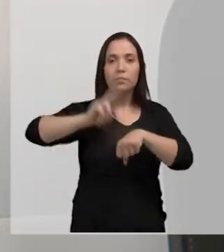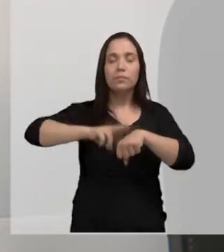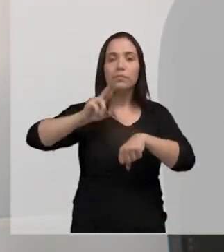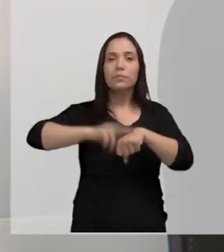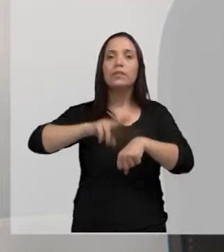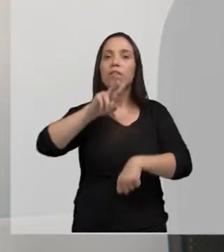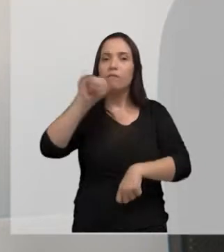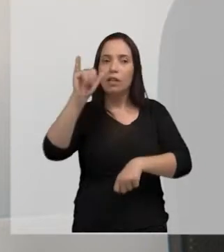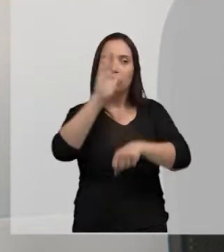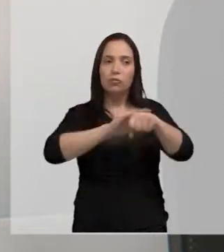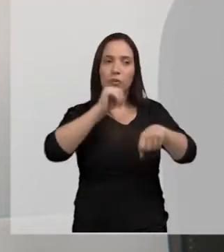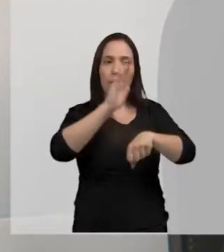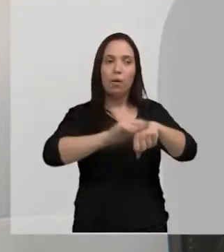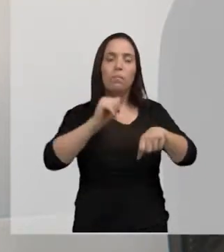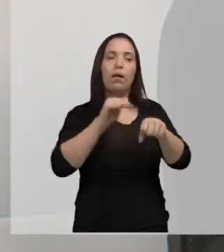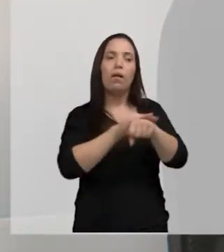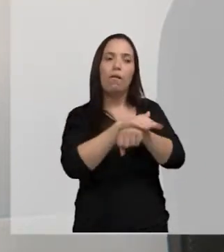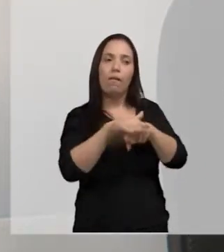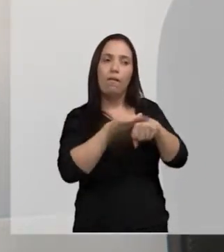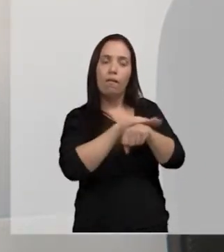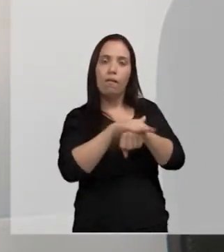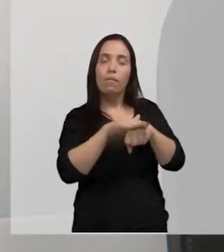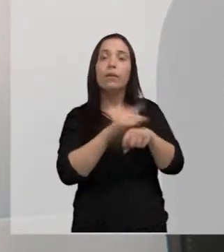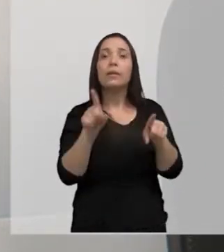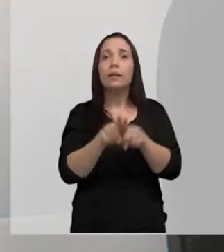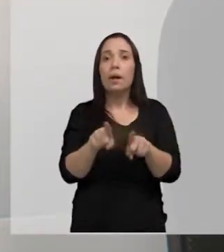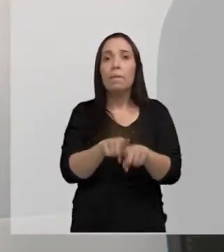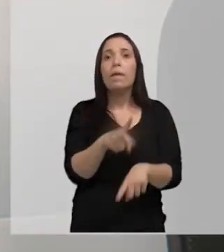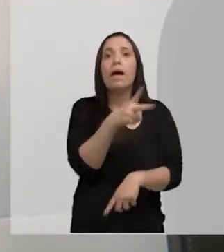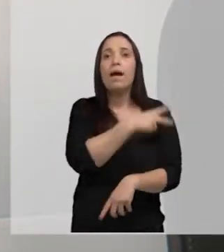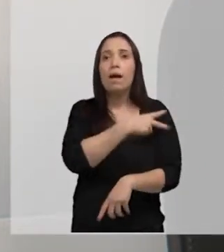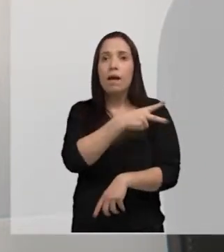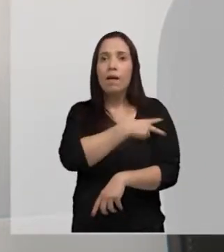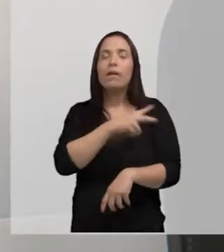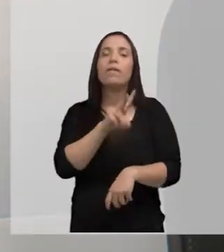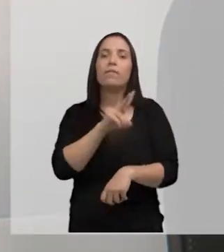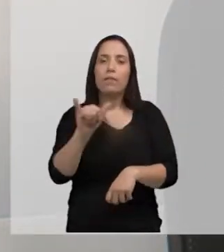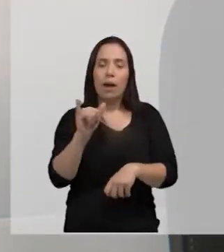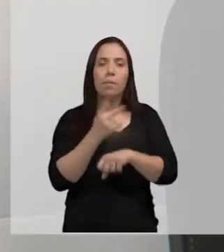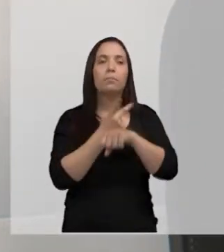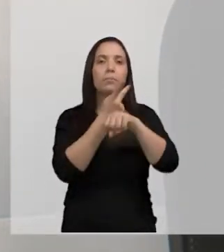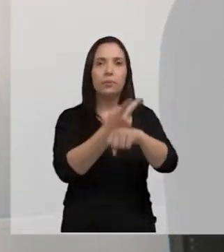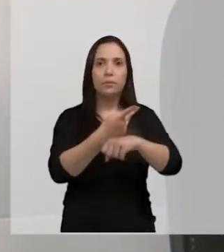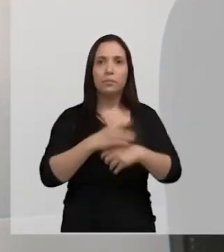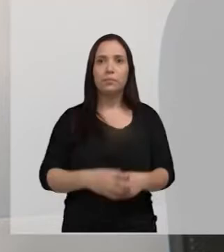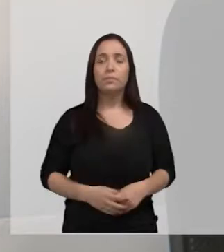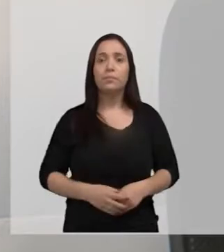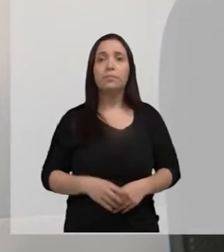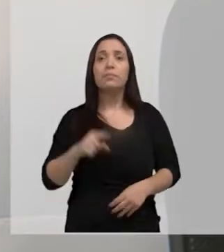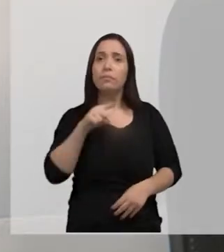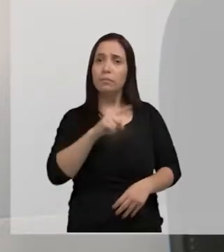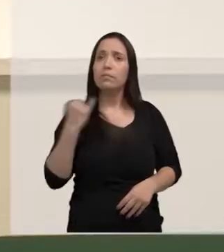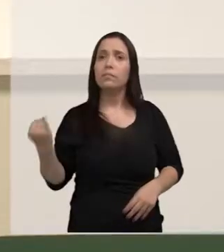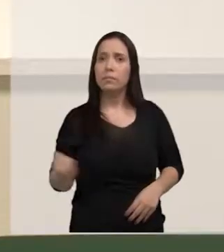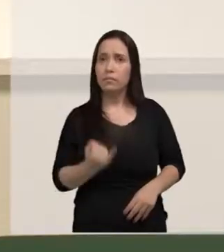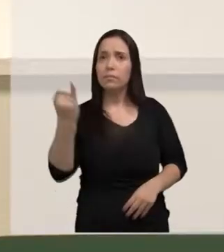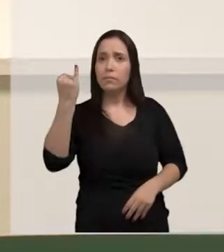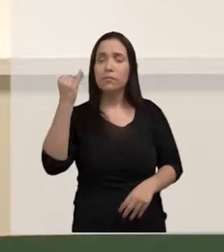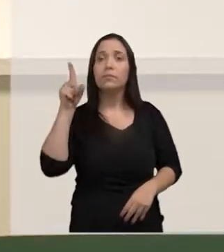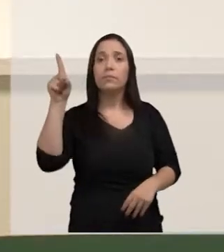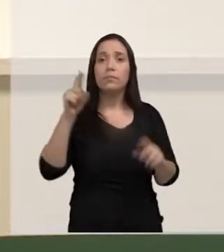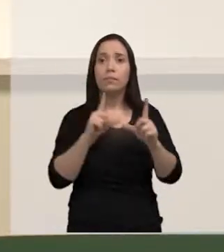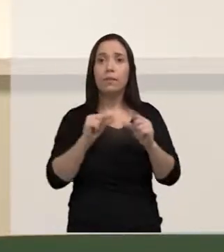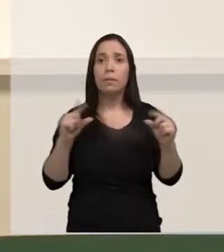Santana têm que o chamá-lo para conversar. Eu acho como isso eu não. acho que o capitão Wagner também vai procurá-lo. Eu acho que ele é uma peça importante hoje lá